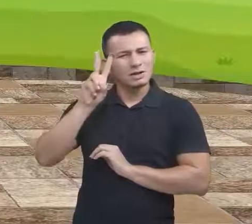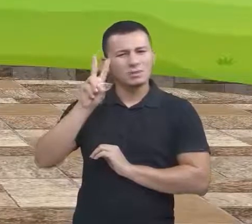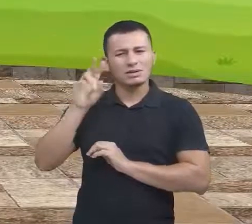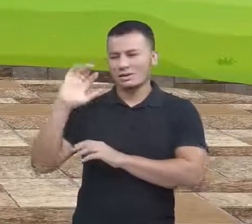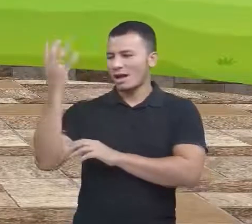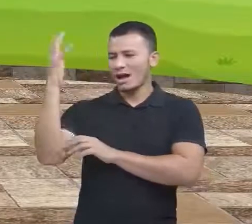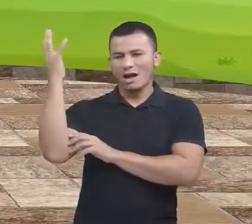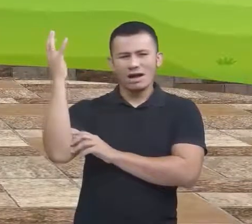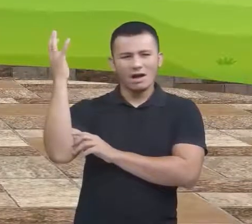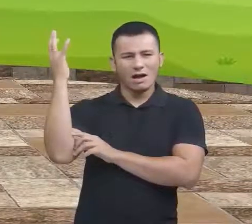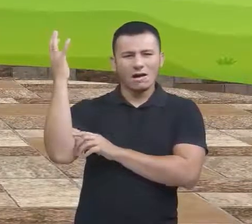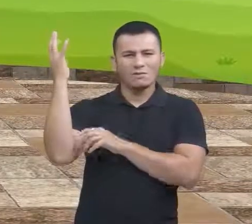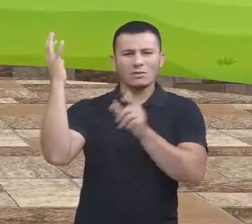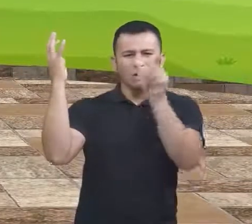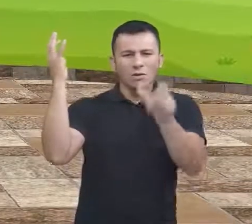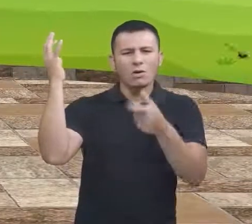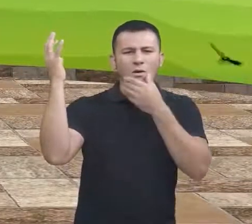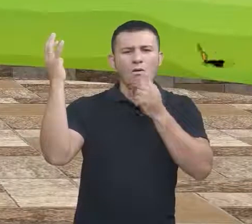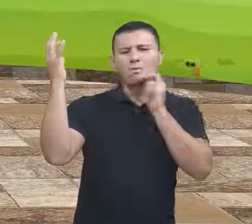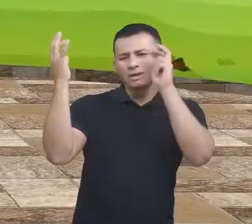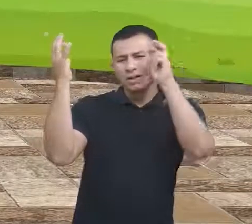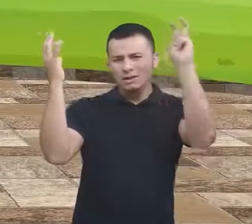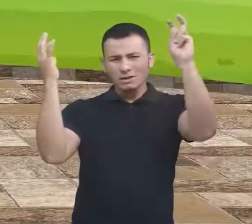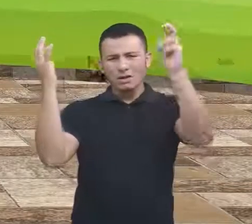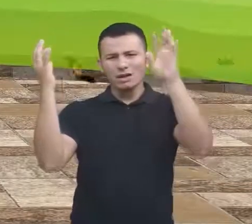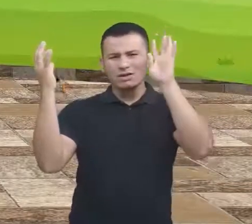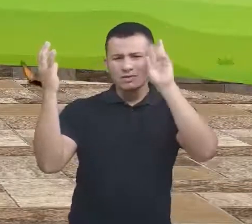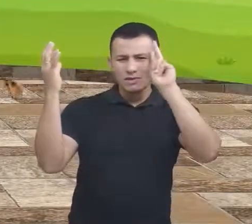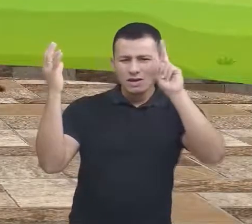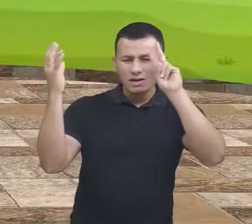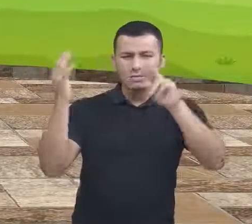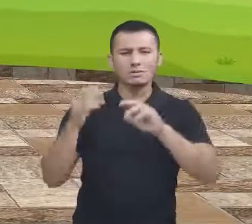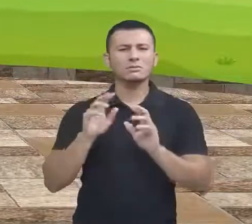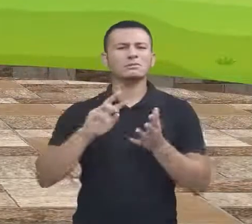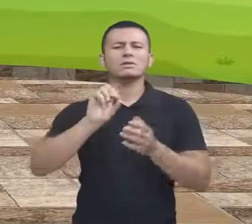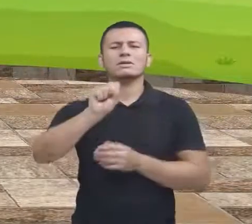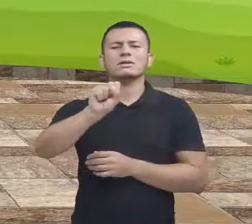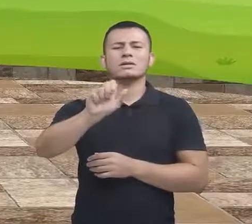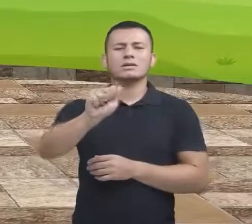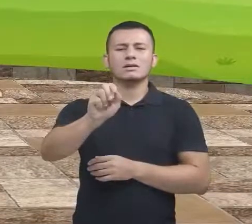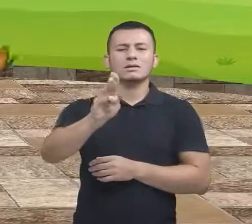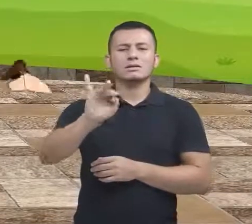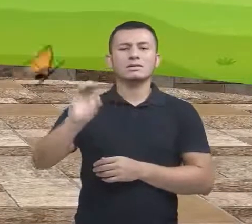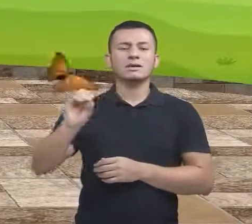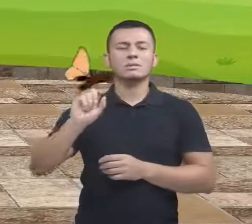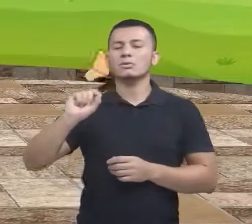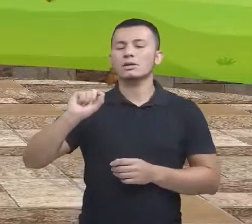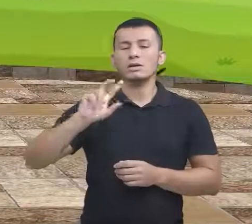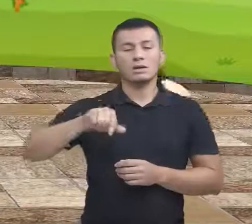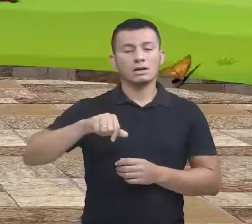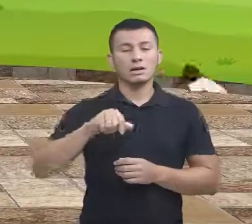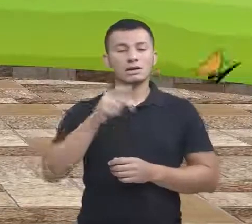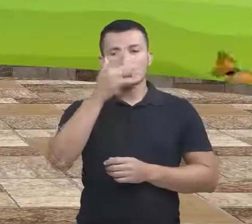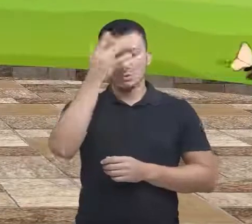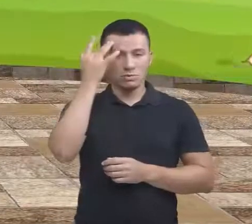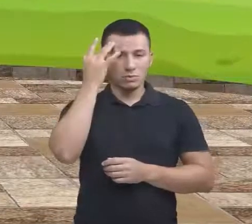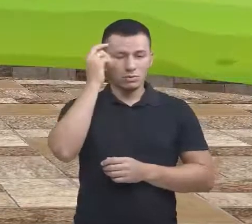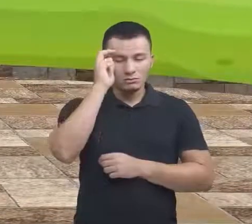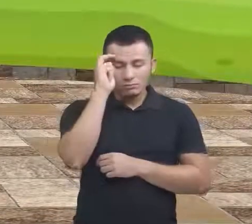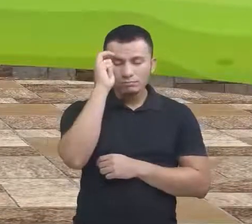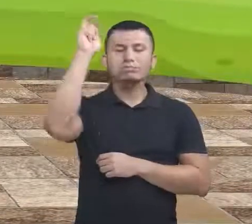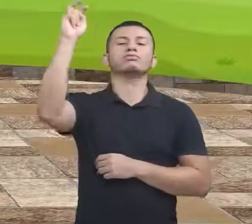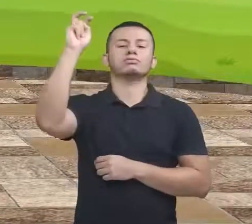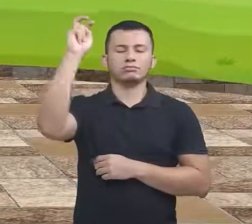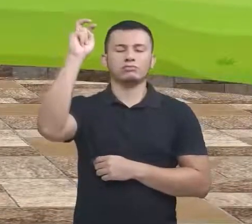se da árvore do sabe o que que é um sábio é uma pessoa muito inteligente né